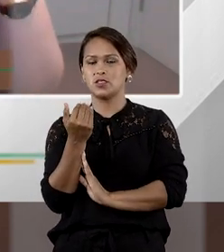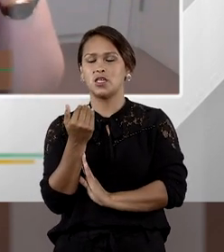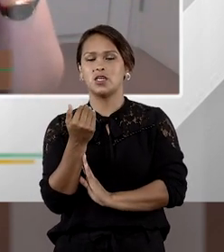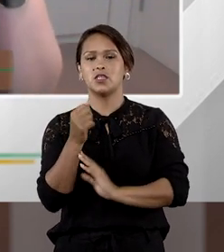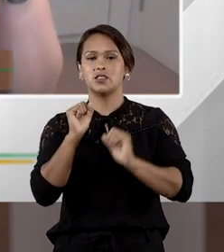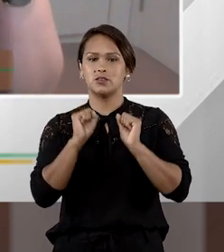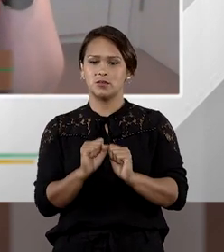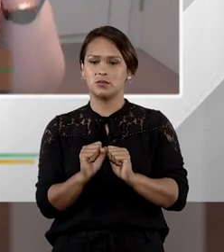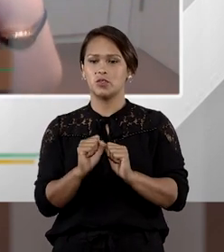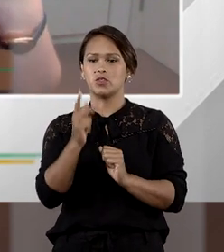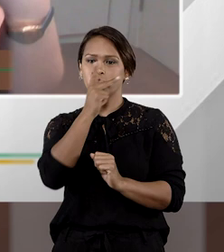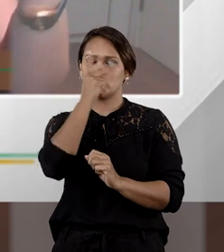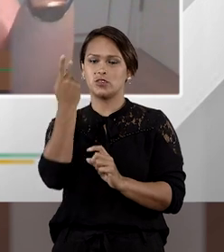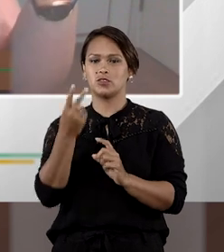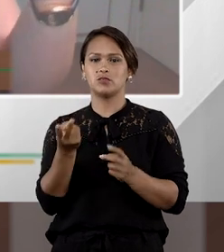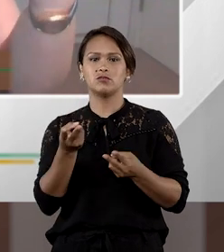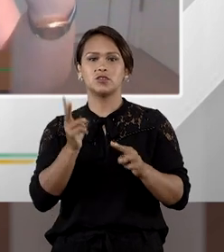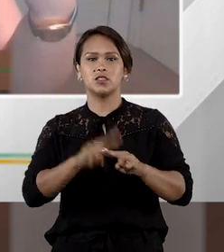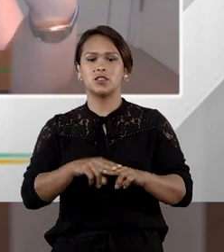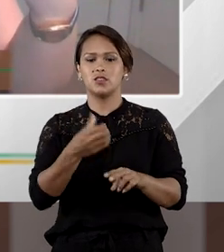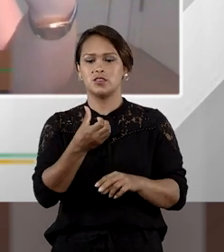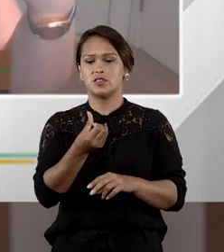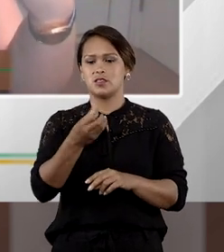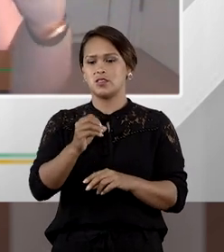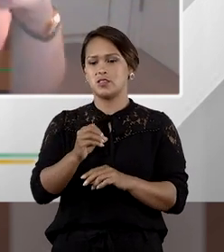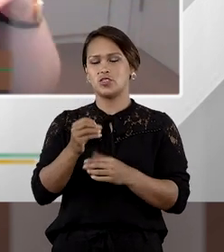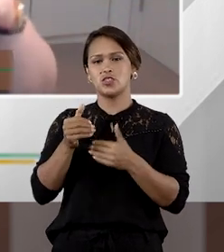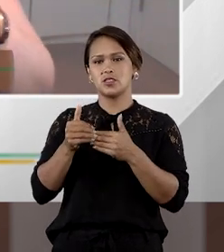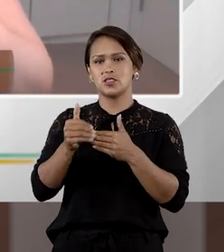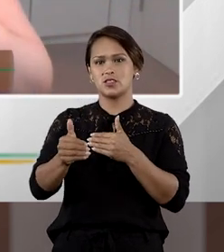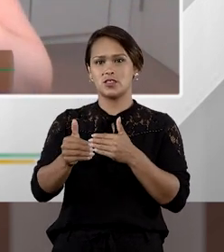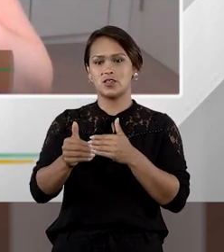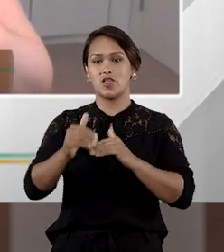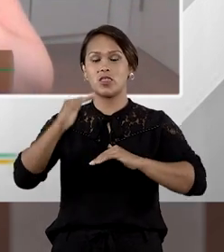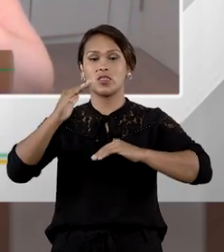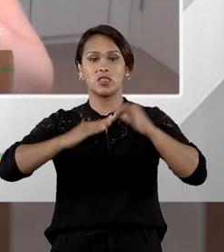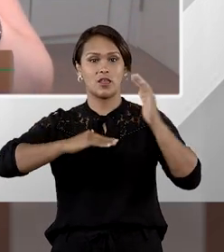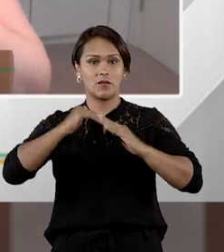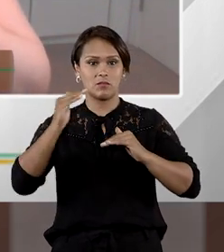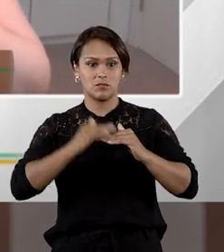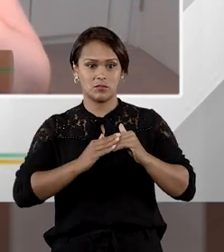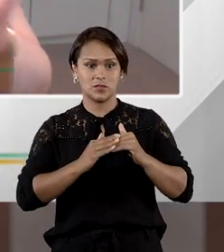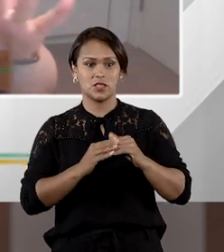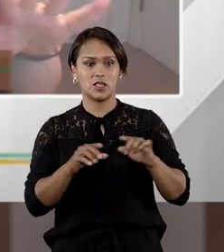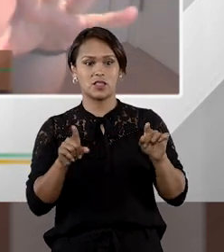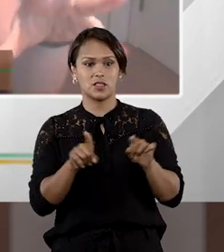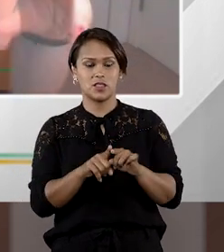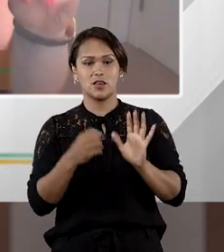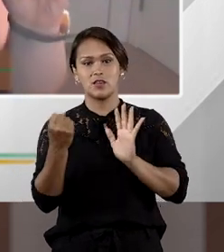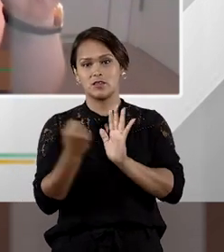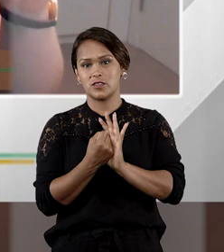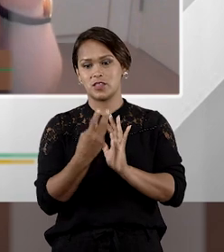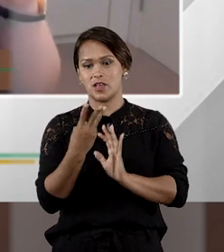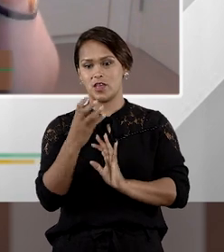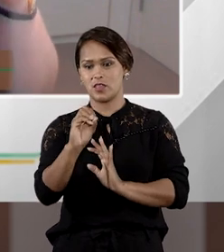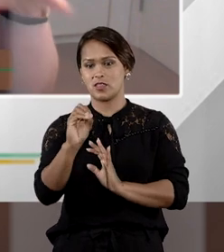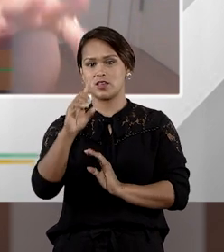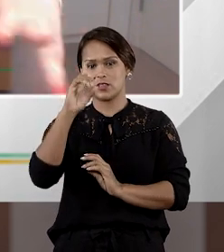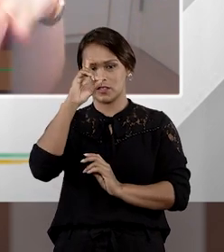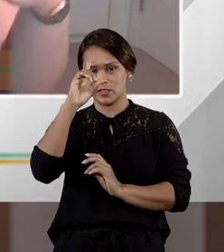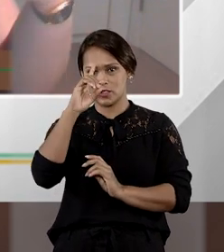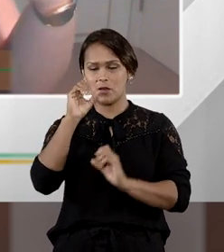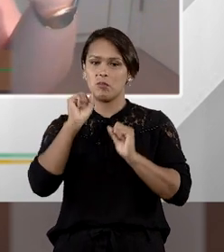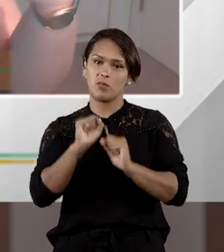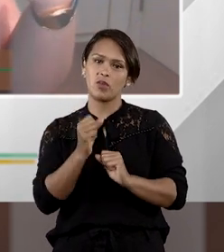indivíduo pode ficar preso por, no máximo, 60 dias seguidos. Na prática, porém, geralmente é fixado em 30 dias, viu?